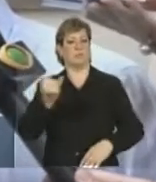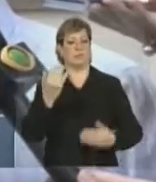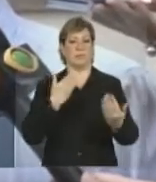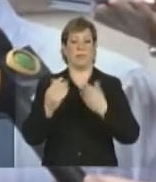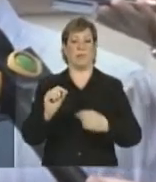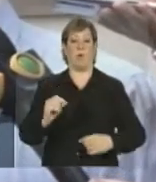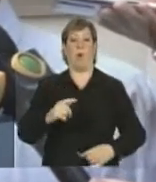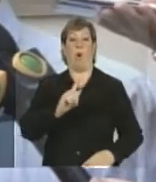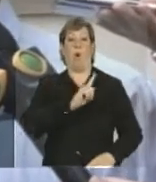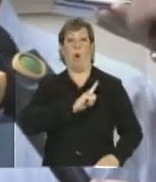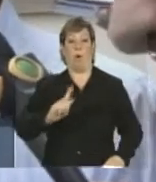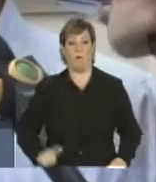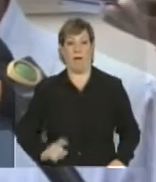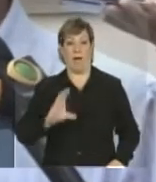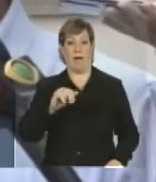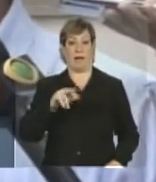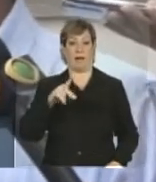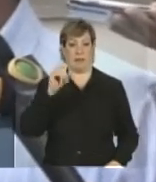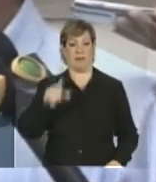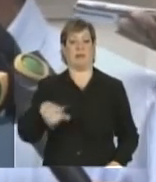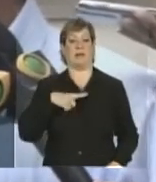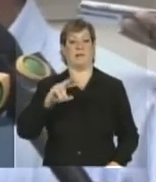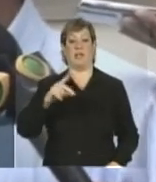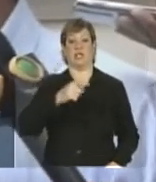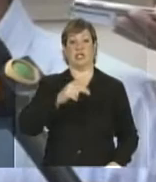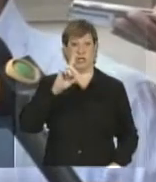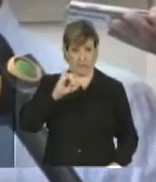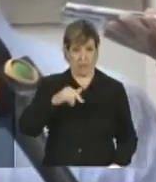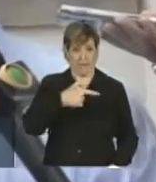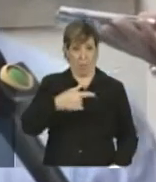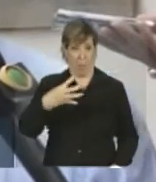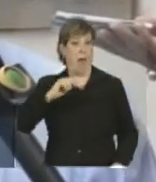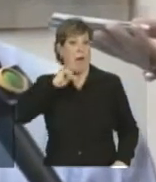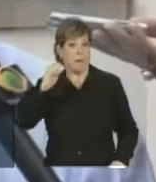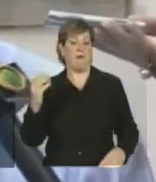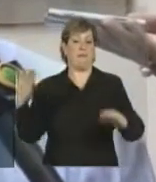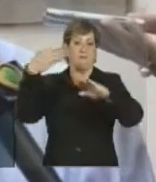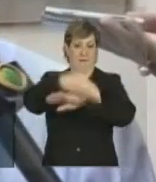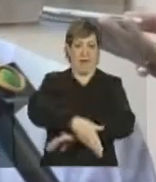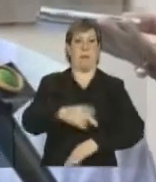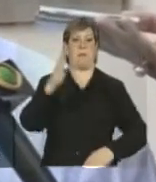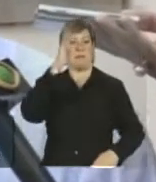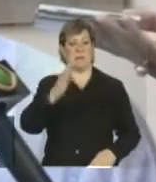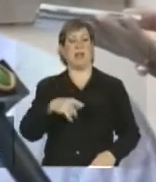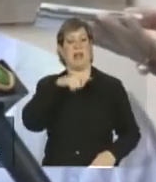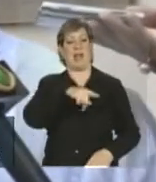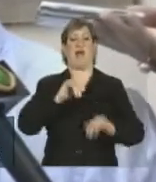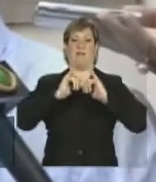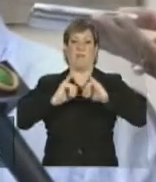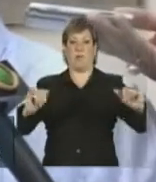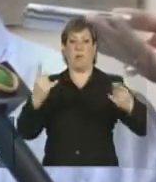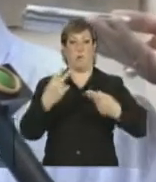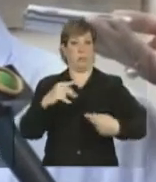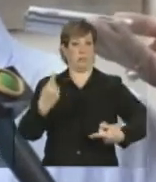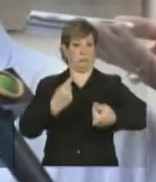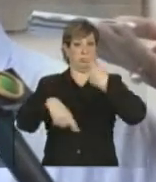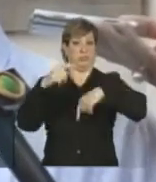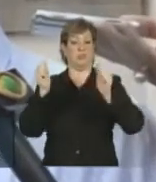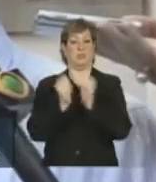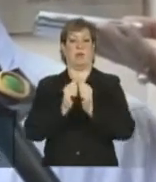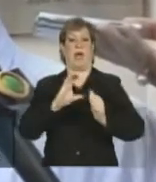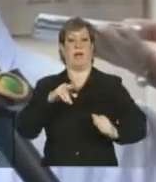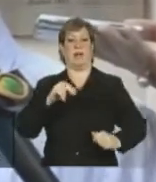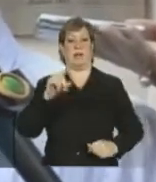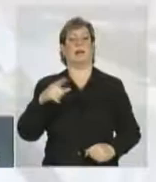governador do Canadá irá agora, dia 24 de abril, ao Brasil e lá fará o anúncio importante de um grande salto que nós estamos dando com eles